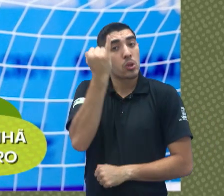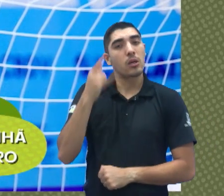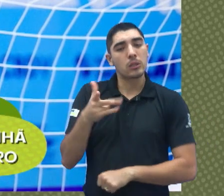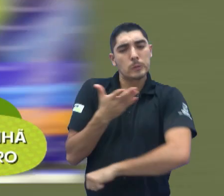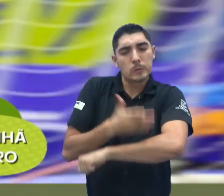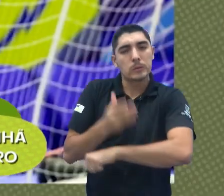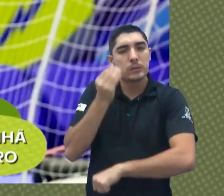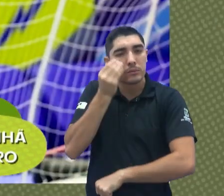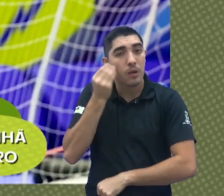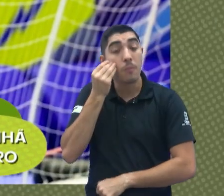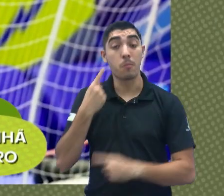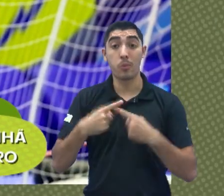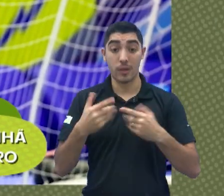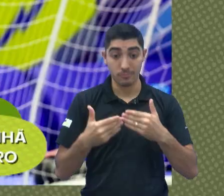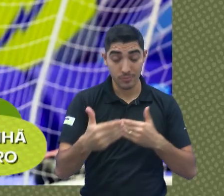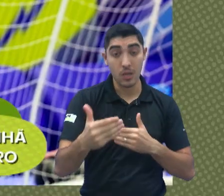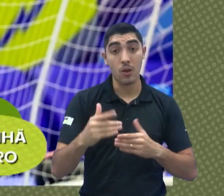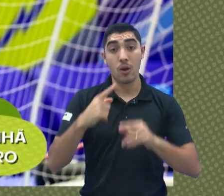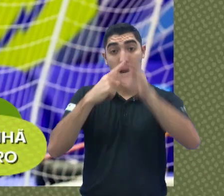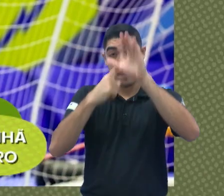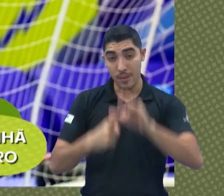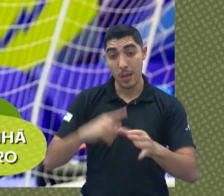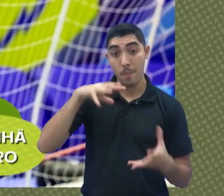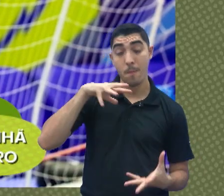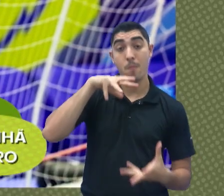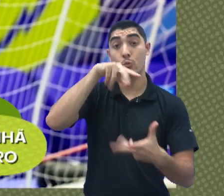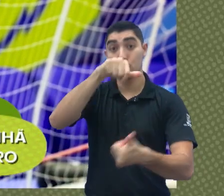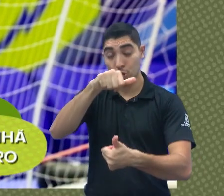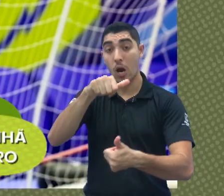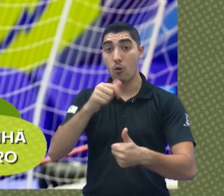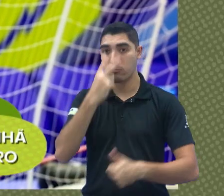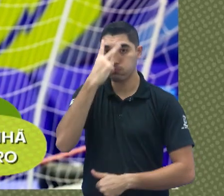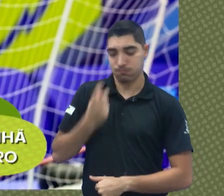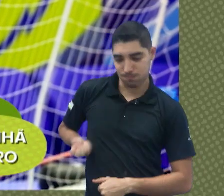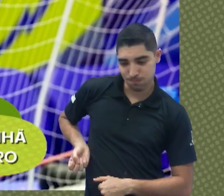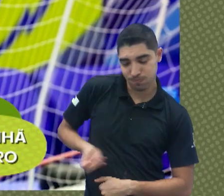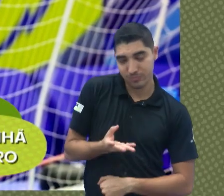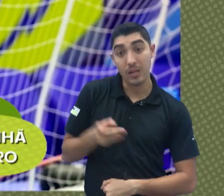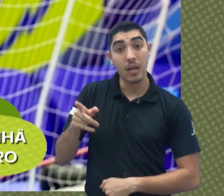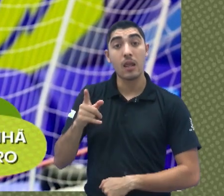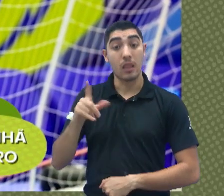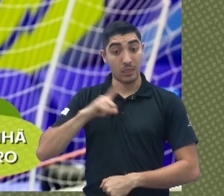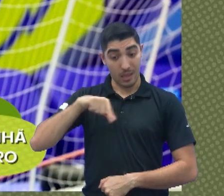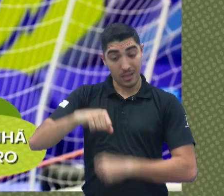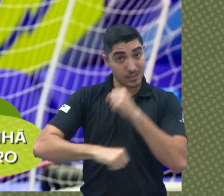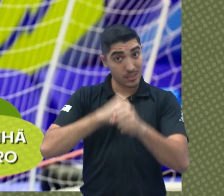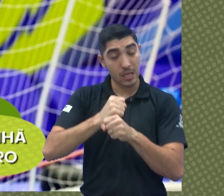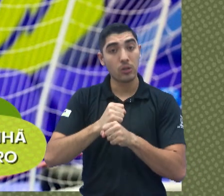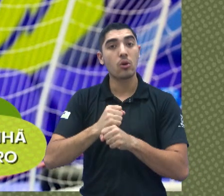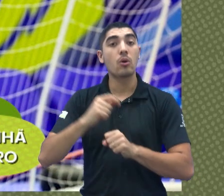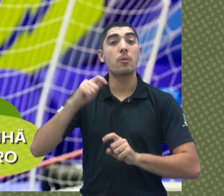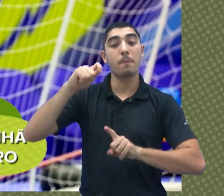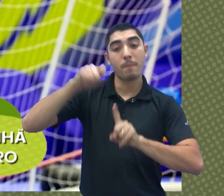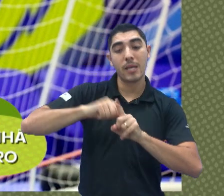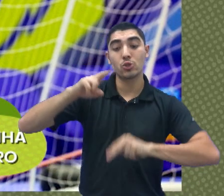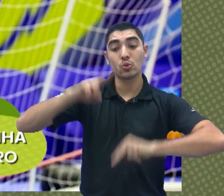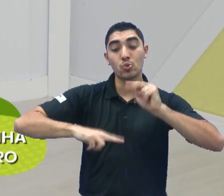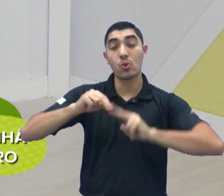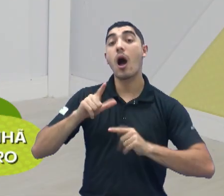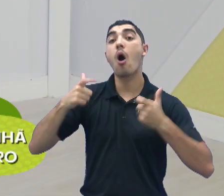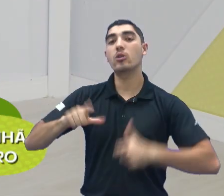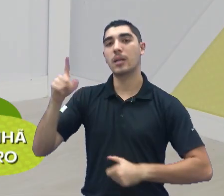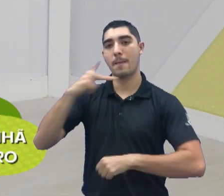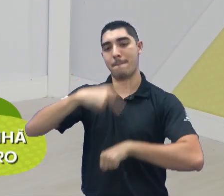de Goalball, que será disputado em junho na China, reunindo aí as principais potências da modalidade no cenário